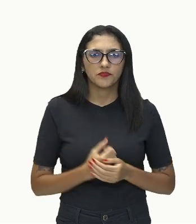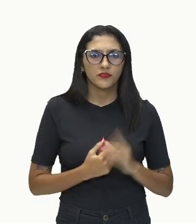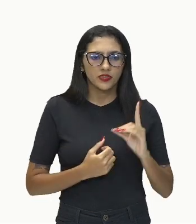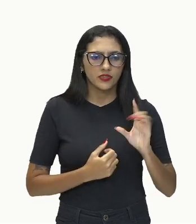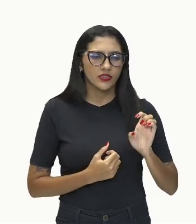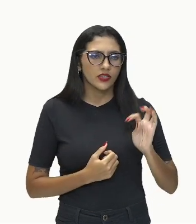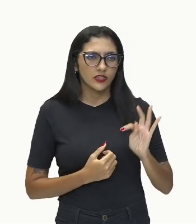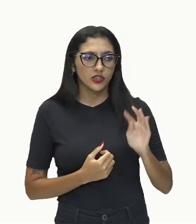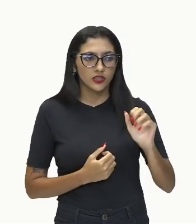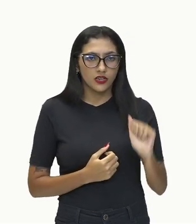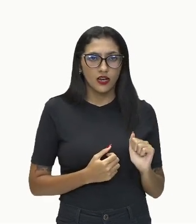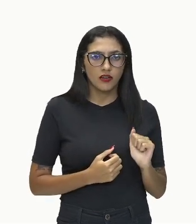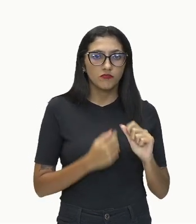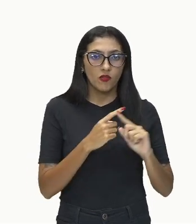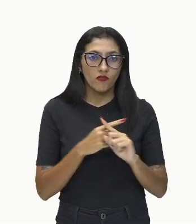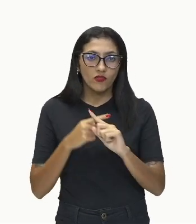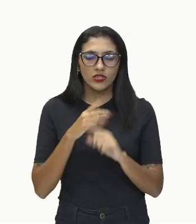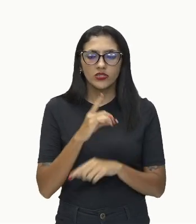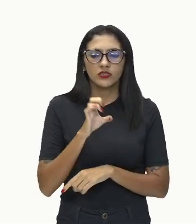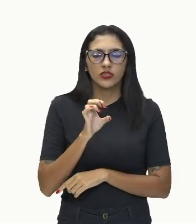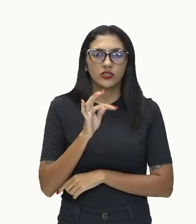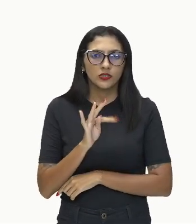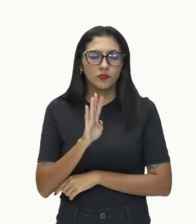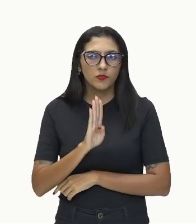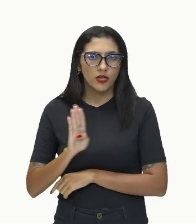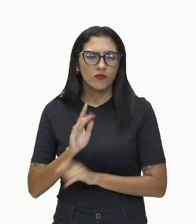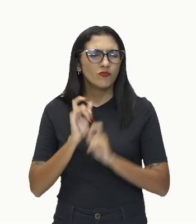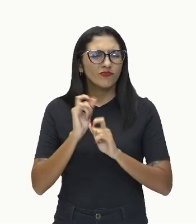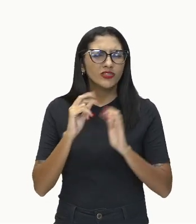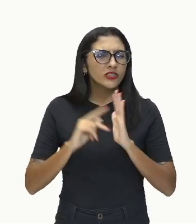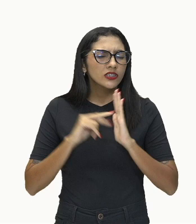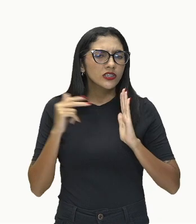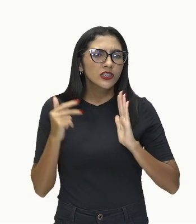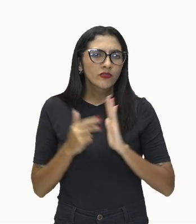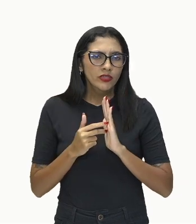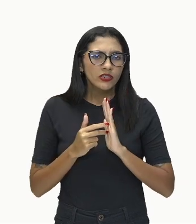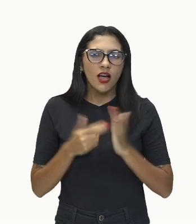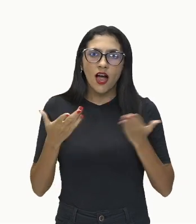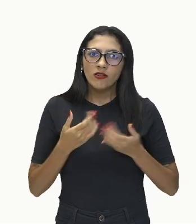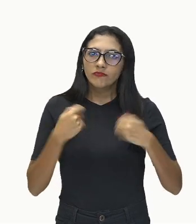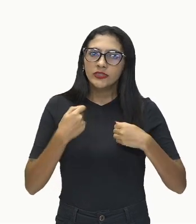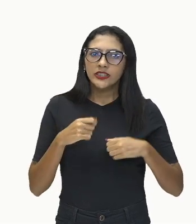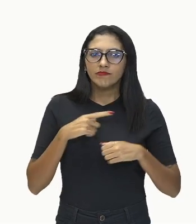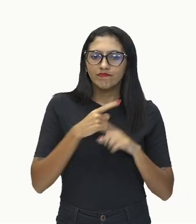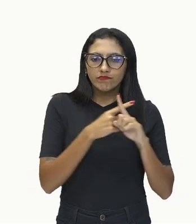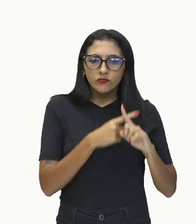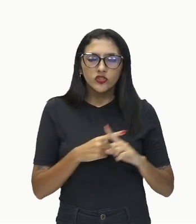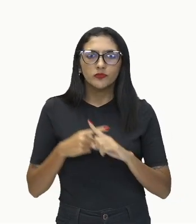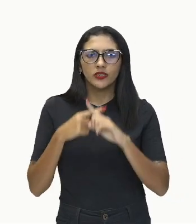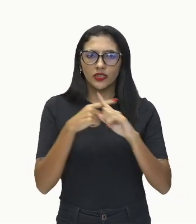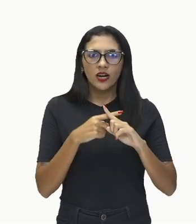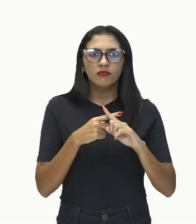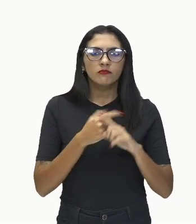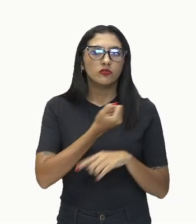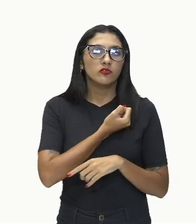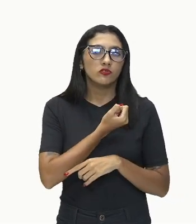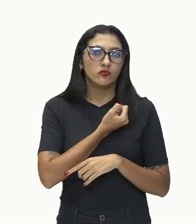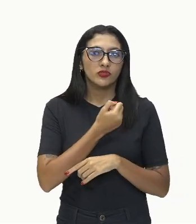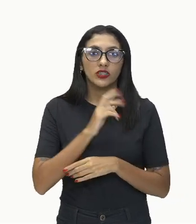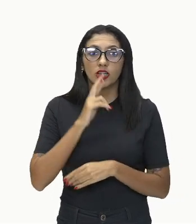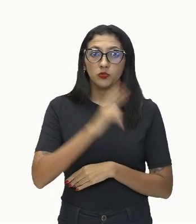B. O que significa isso? Significa que ele quer que nós multipliquemos os